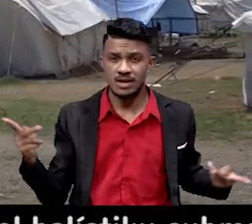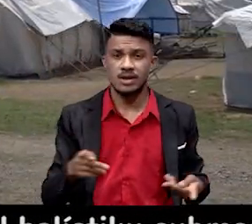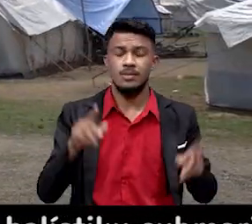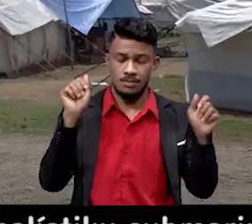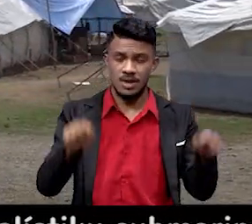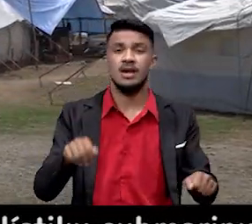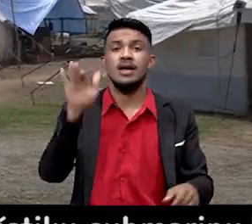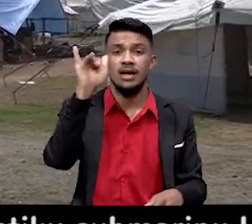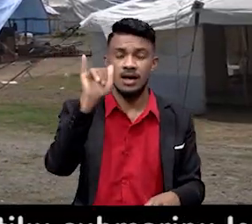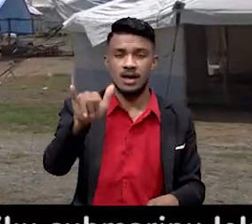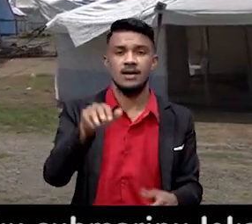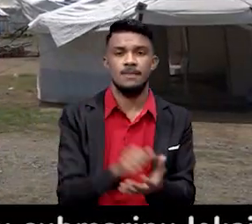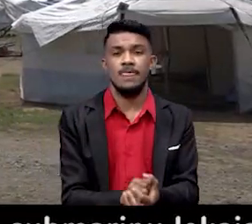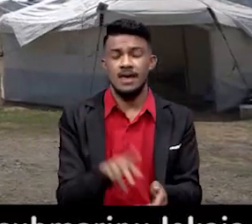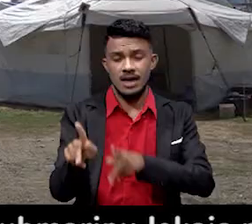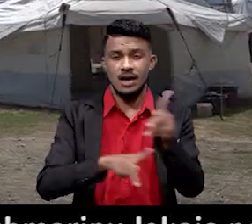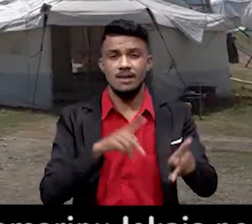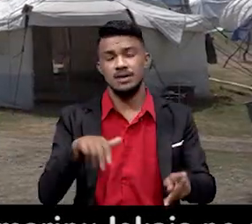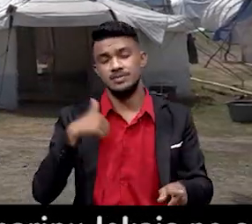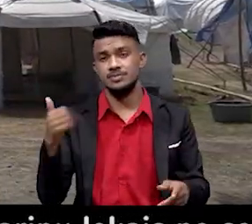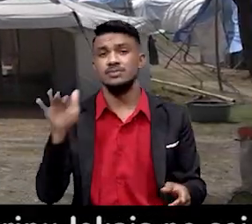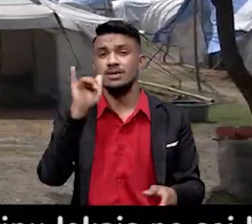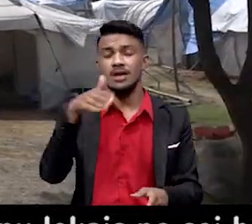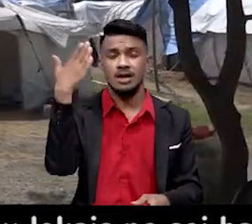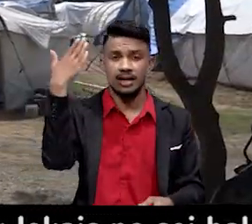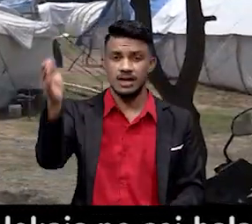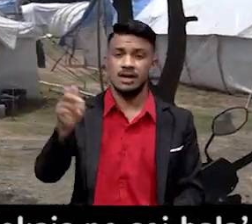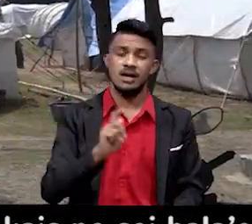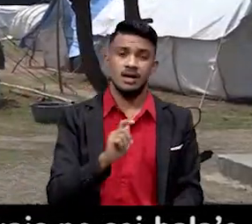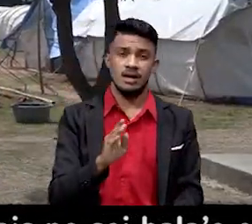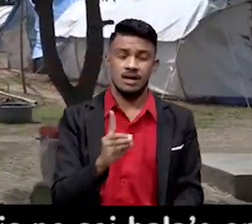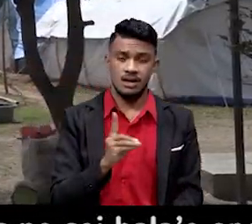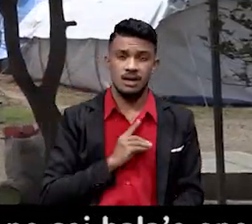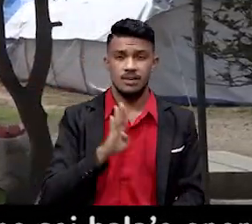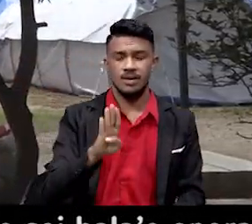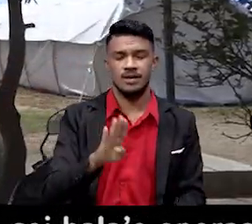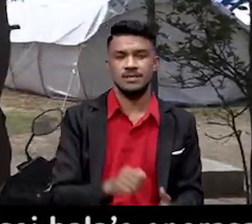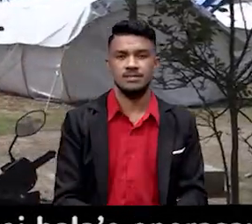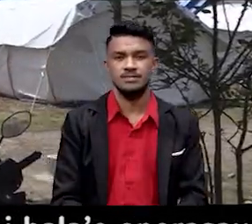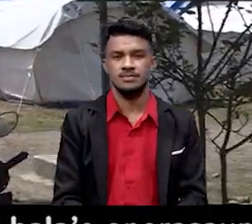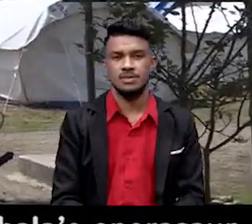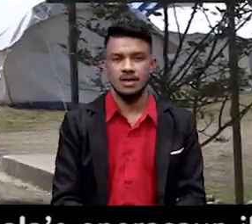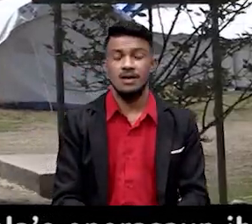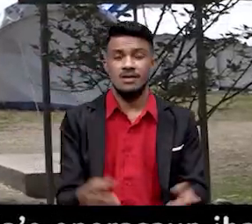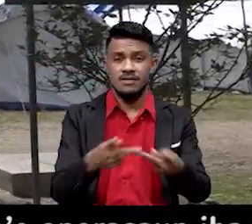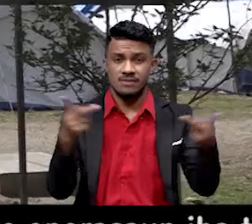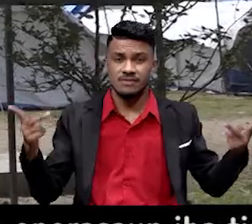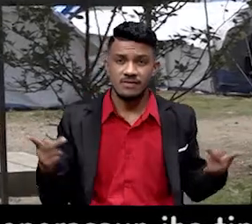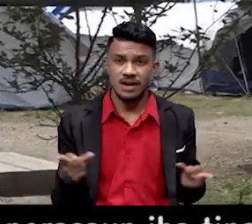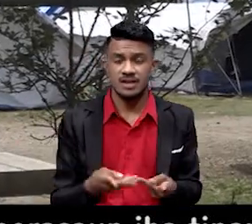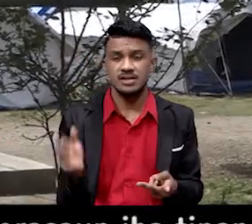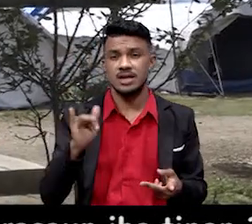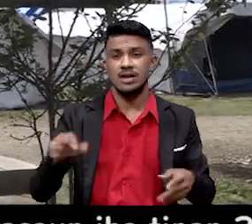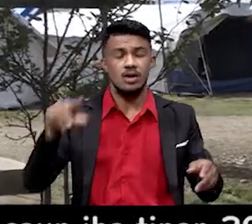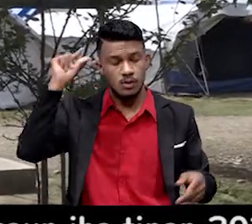toras ne komunidade balun sei hamahan an hela ia kampu deslokadu. Fatin deslocação ne,